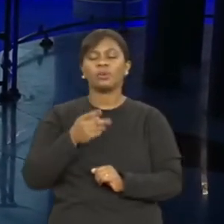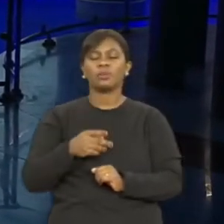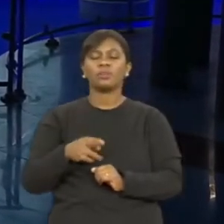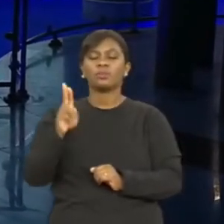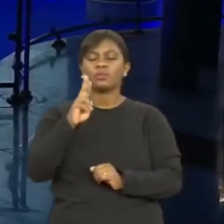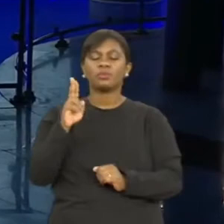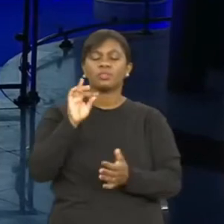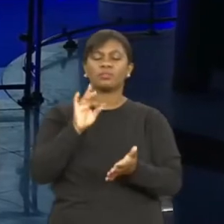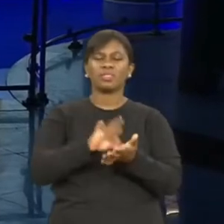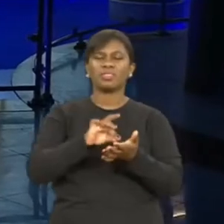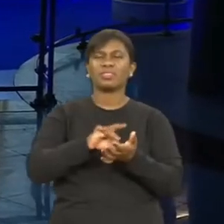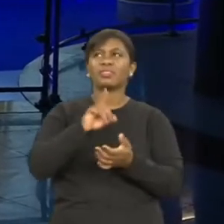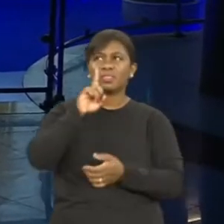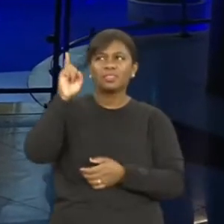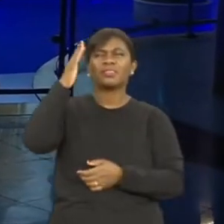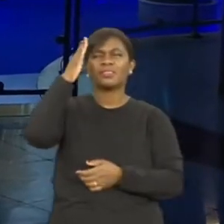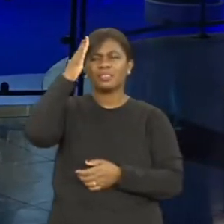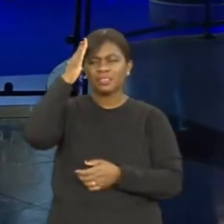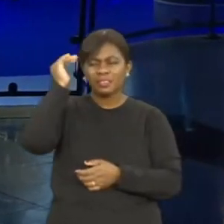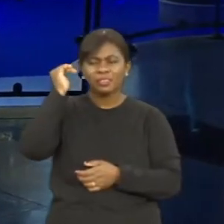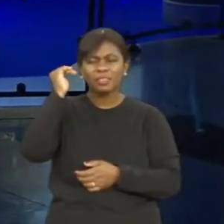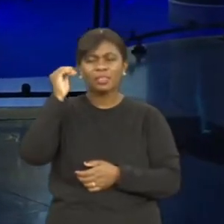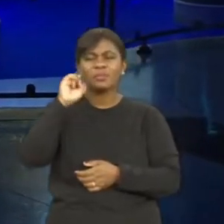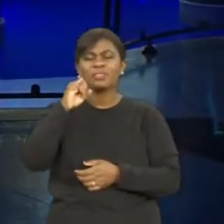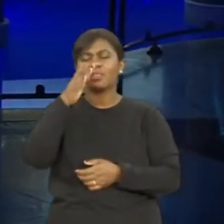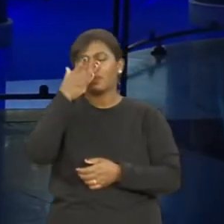Ele sabe da oração que sai de dentro.